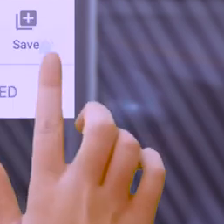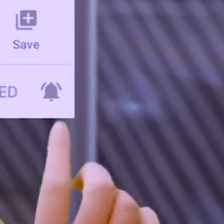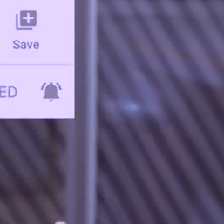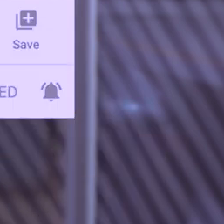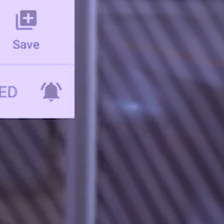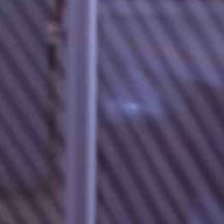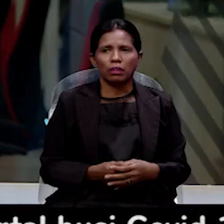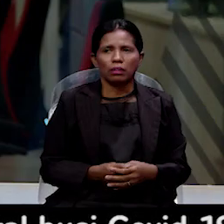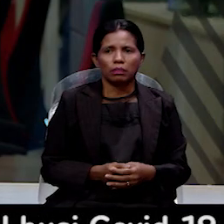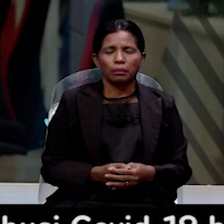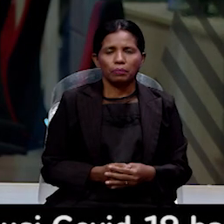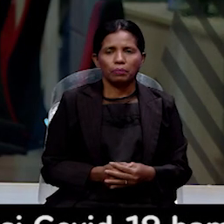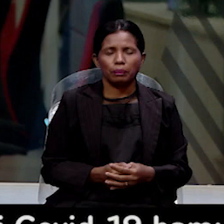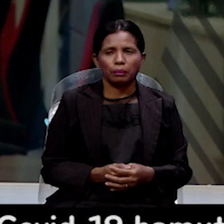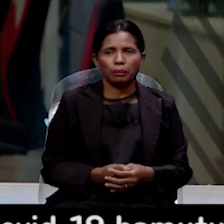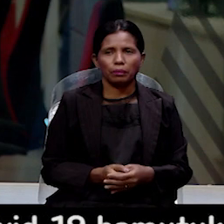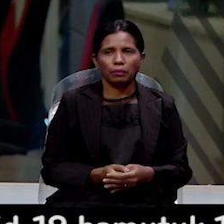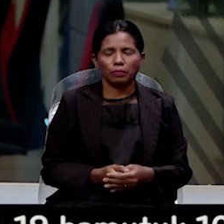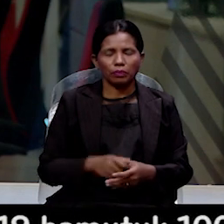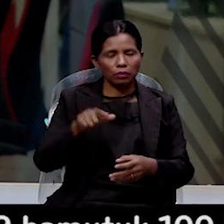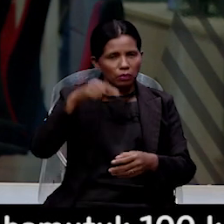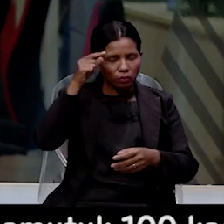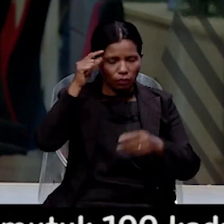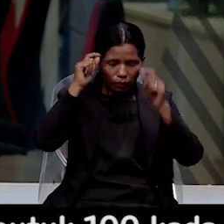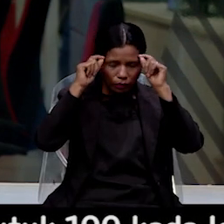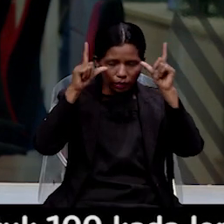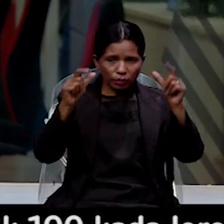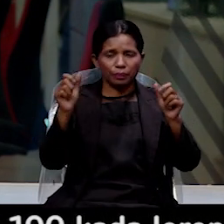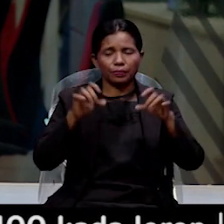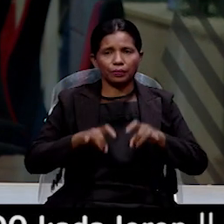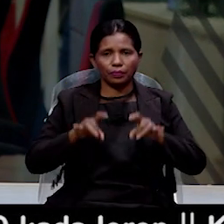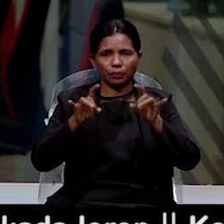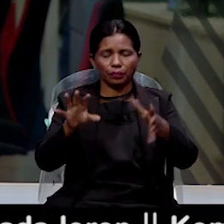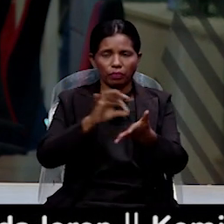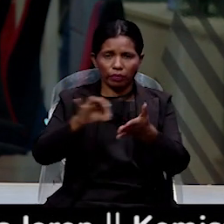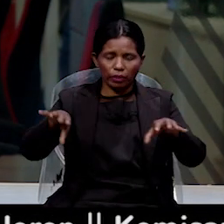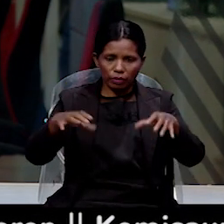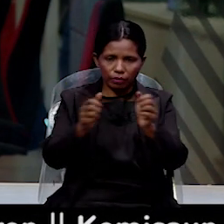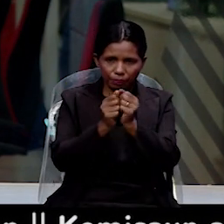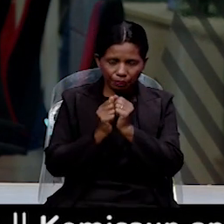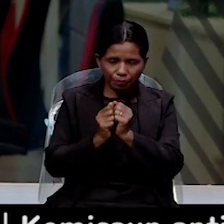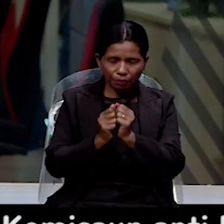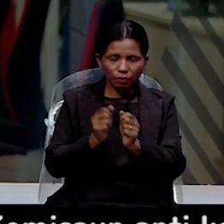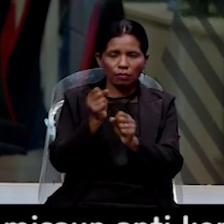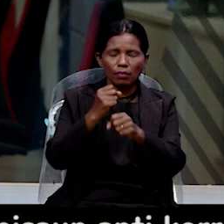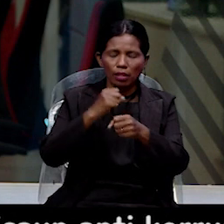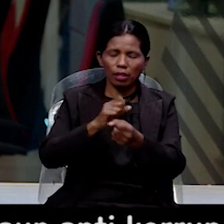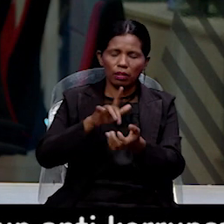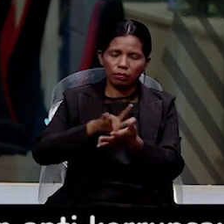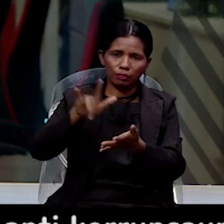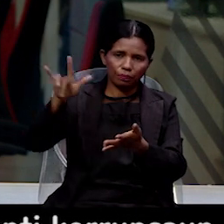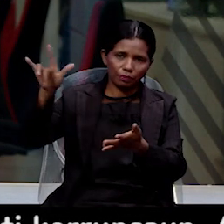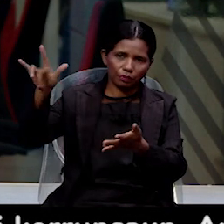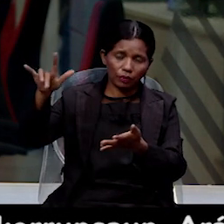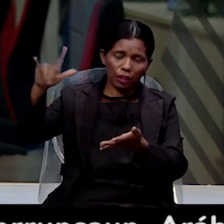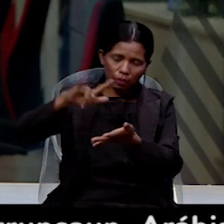de notificação. Governo Timor-Leste e Austrália assina acordo Bahari Porto Naval FFDTLI